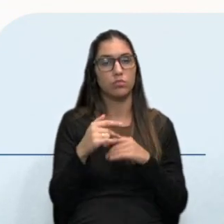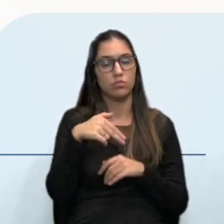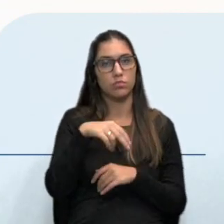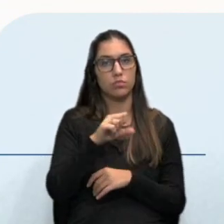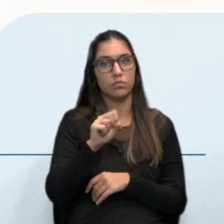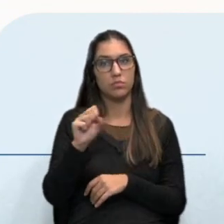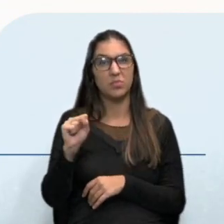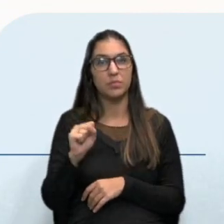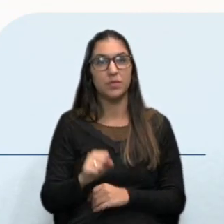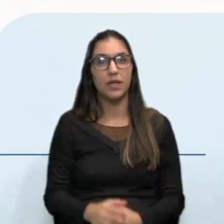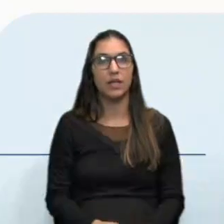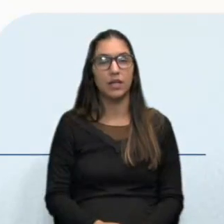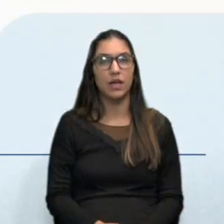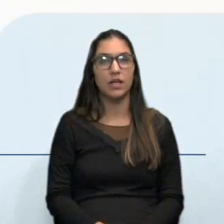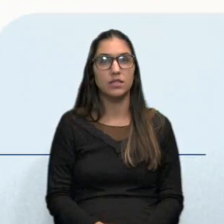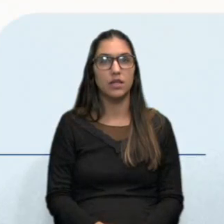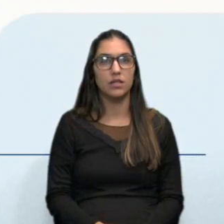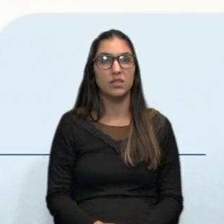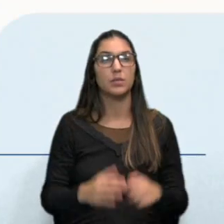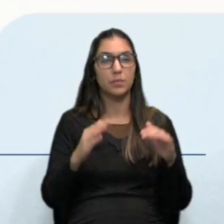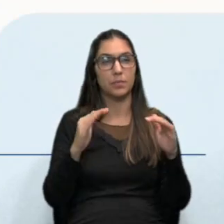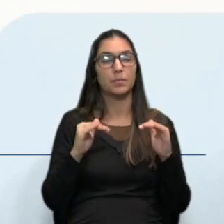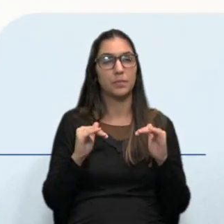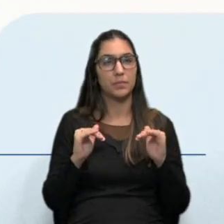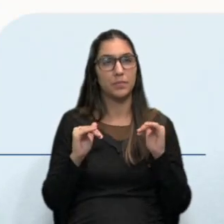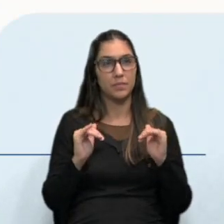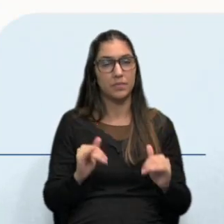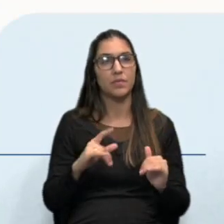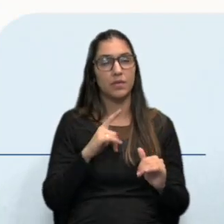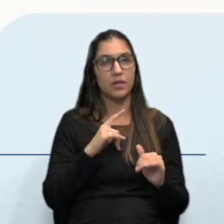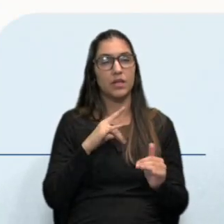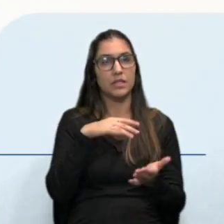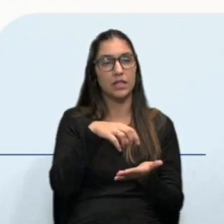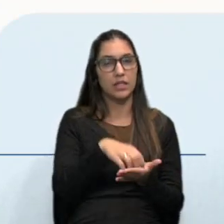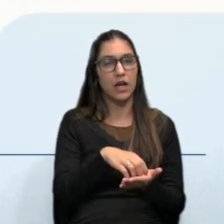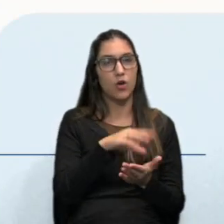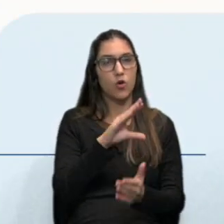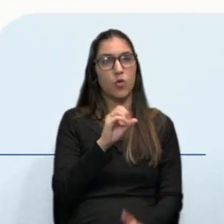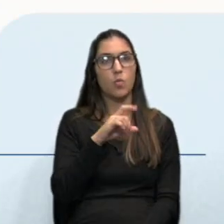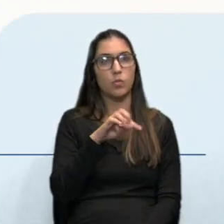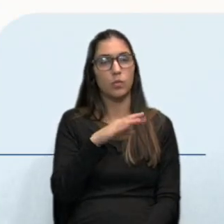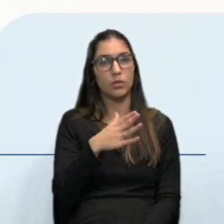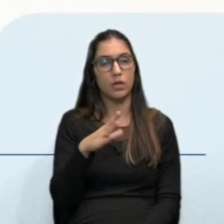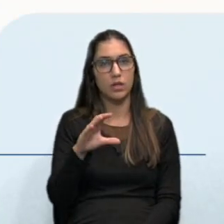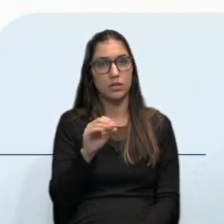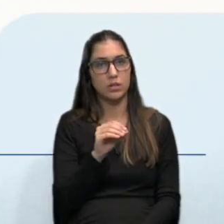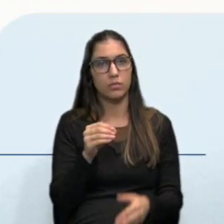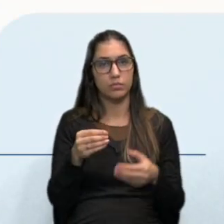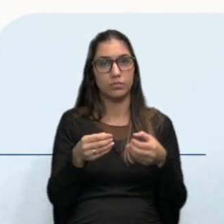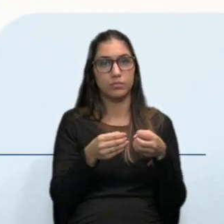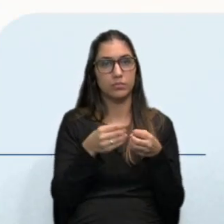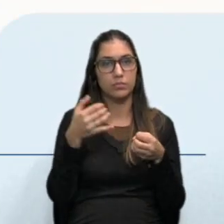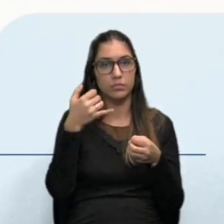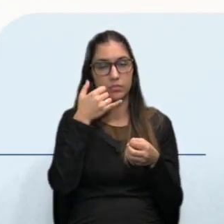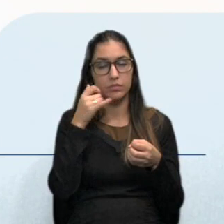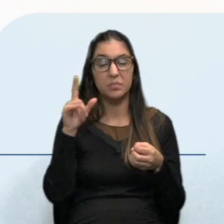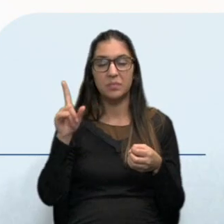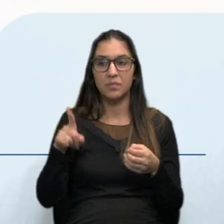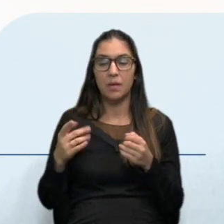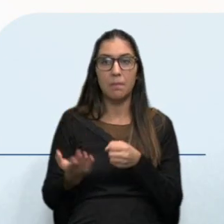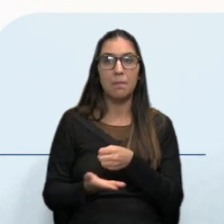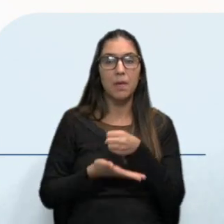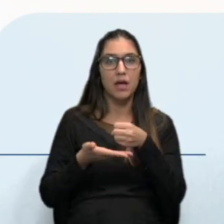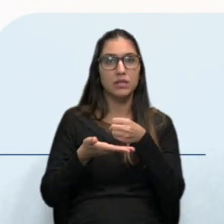o NSS. Tem também a central de comutação celular. Então, esses são